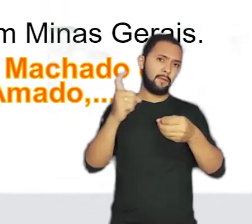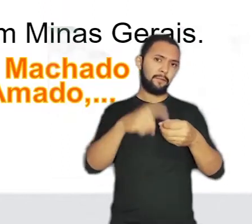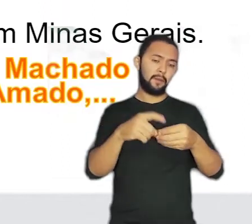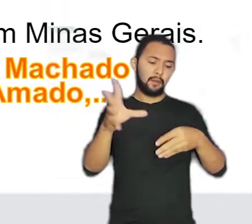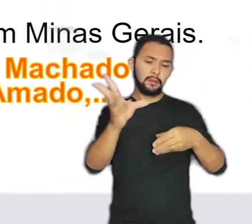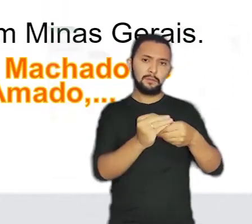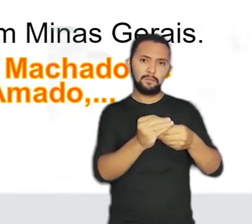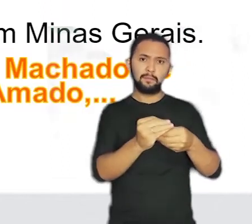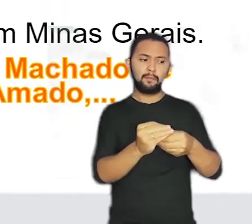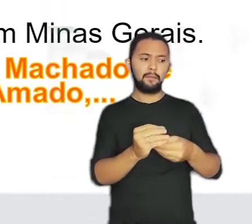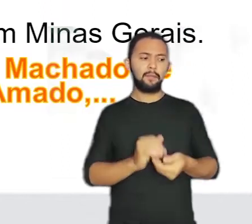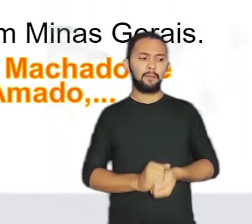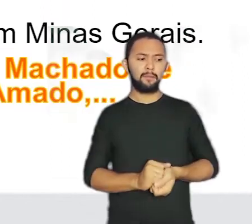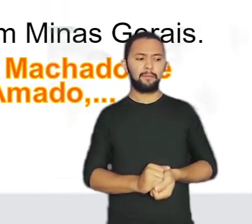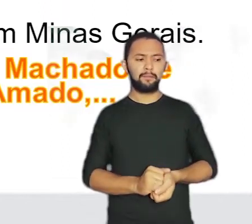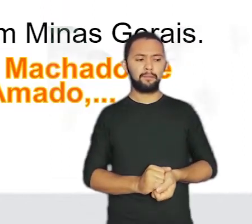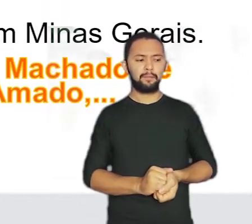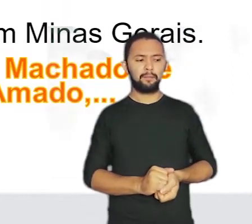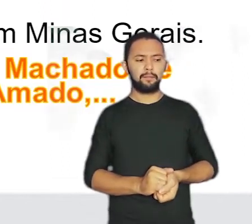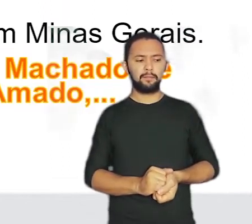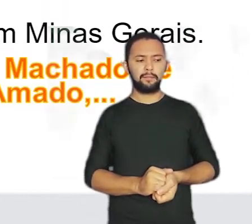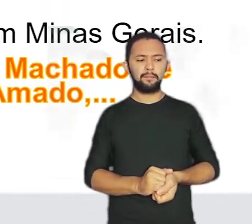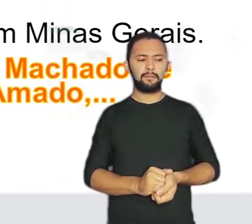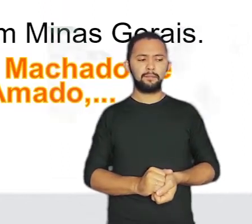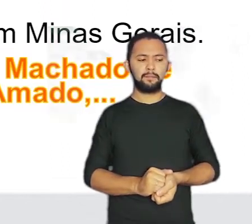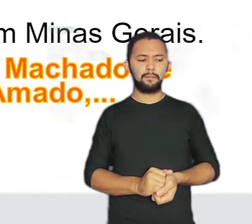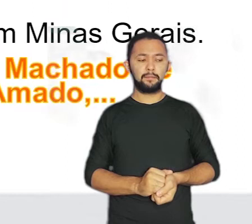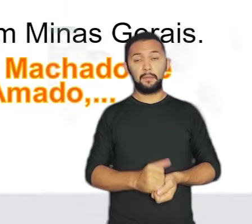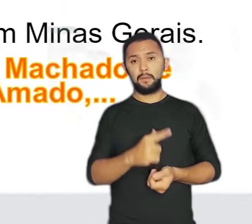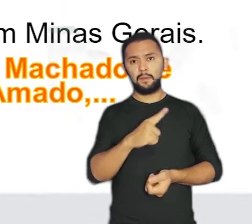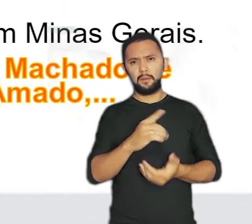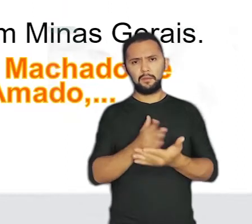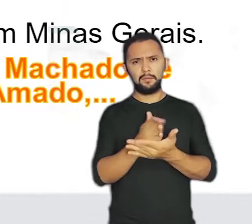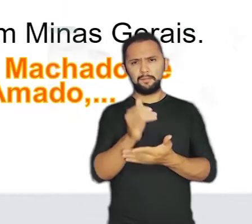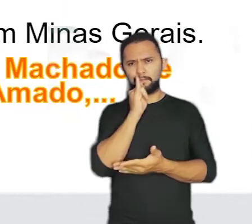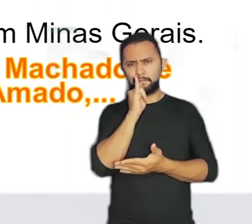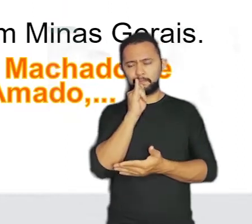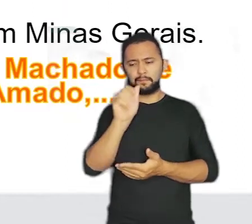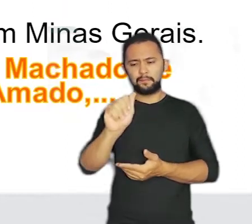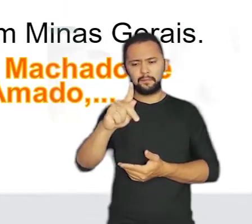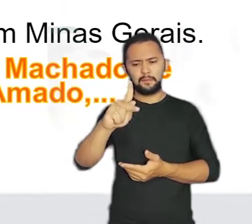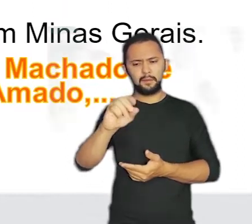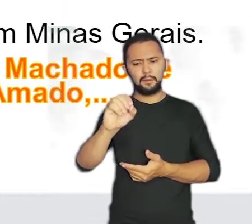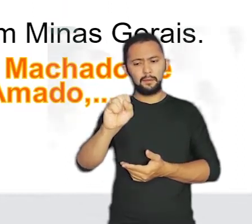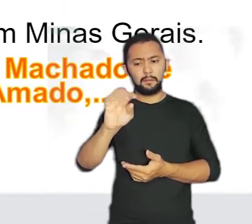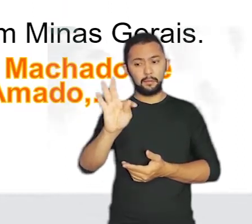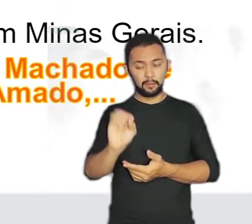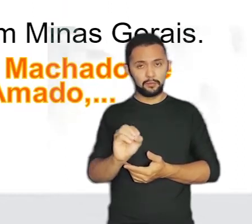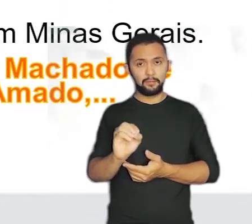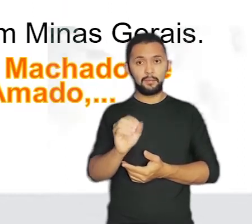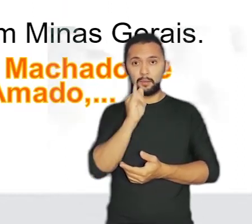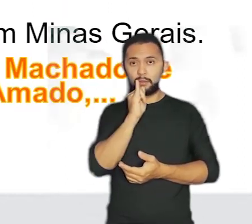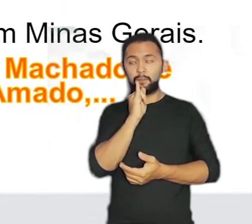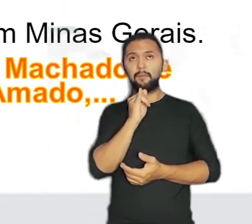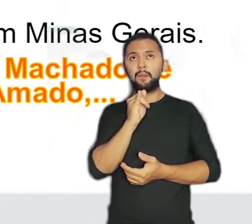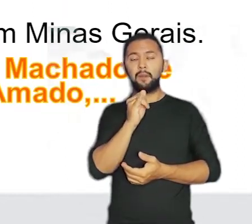resumidor, distributivo ou comparativo. Então, temos aqui os exemplos de aposto. Isabel, a filha da Ana e do